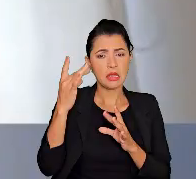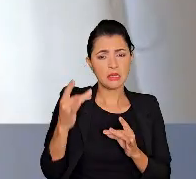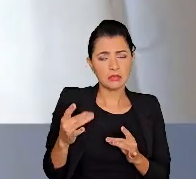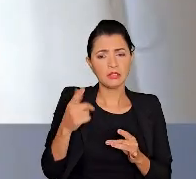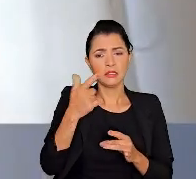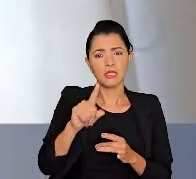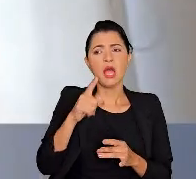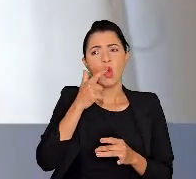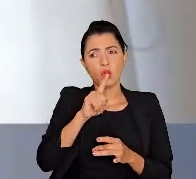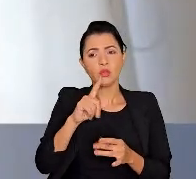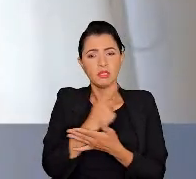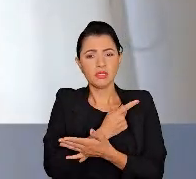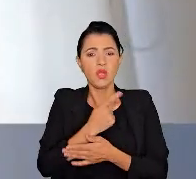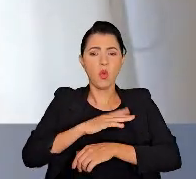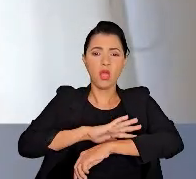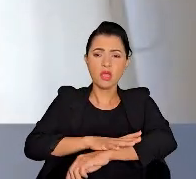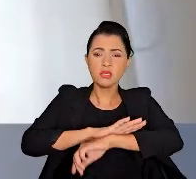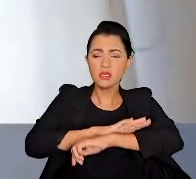de racismo